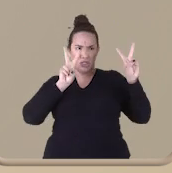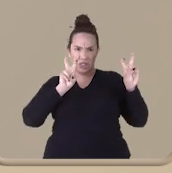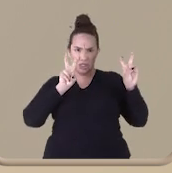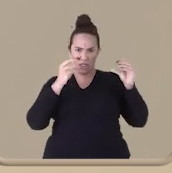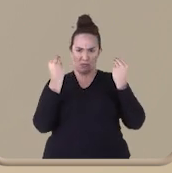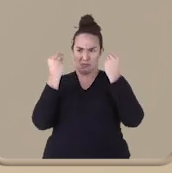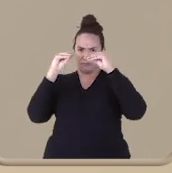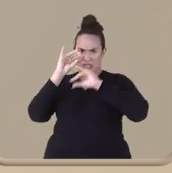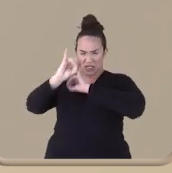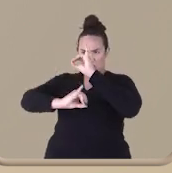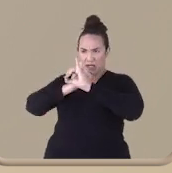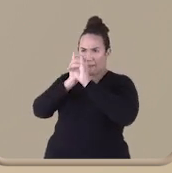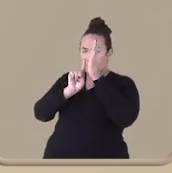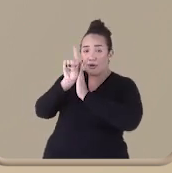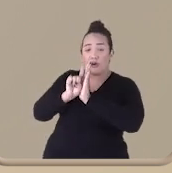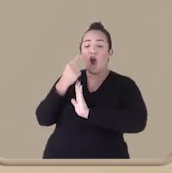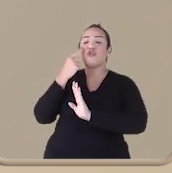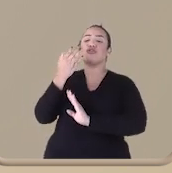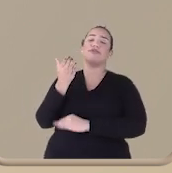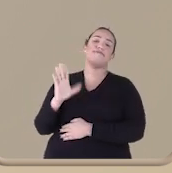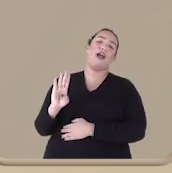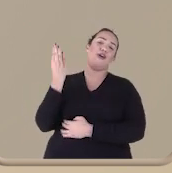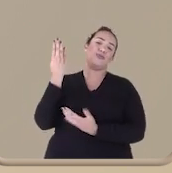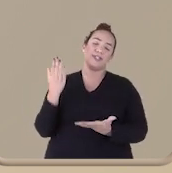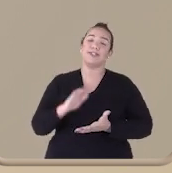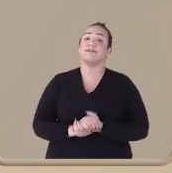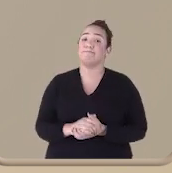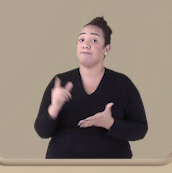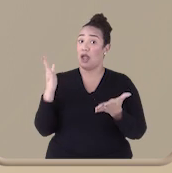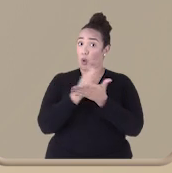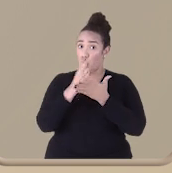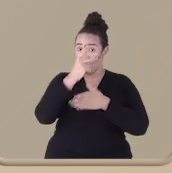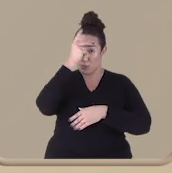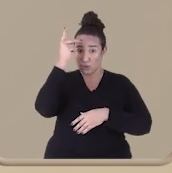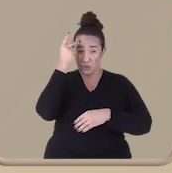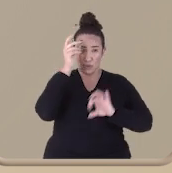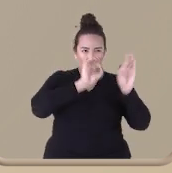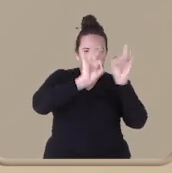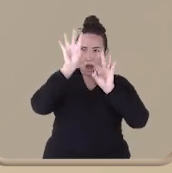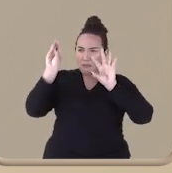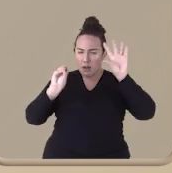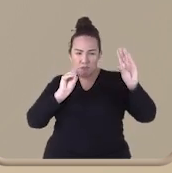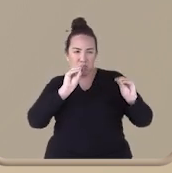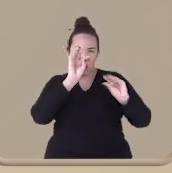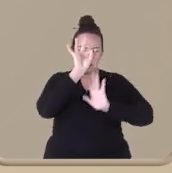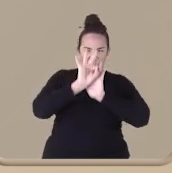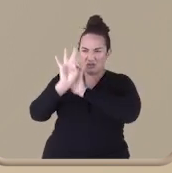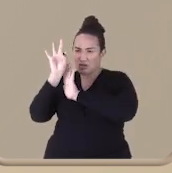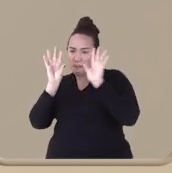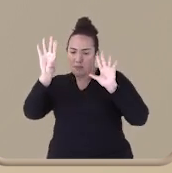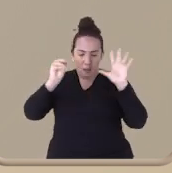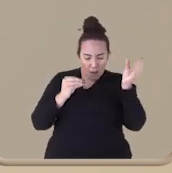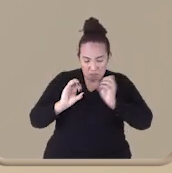coloquei o título da notícia na internet, descobri que ela era falsa. Algumas pessoas fizeram uma montagem com outra